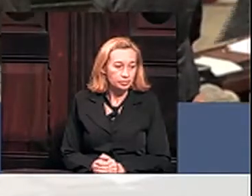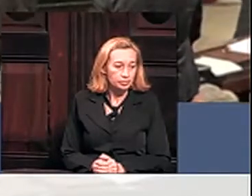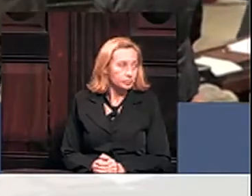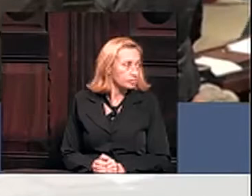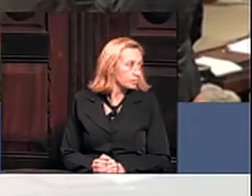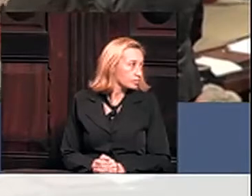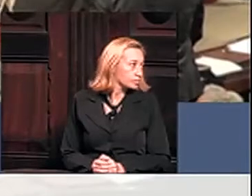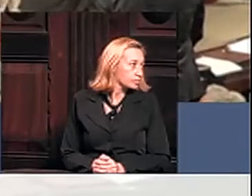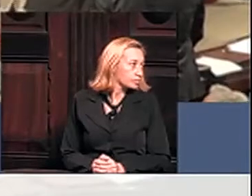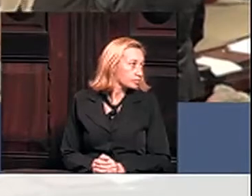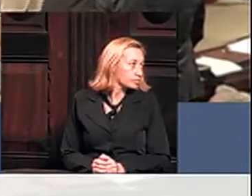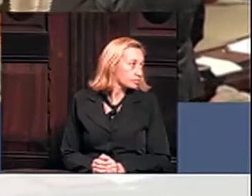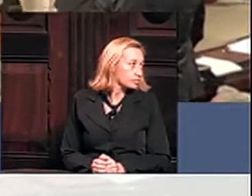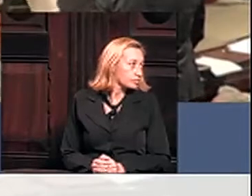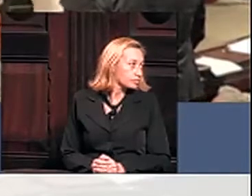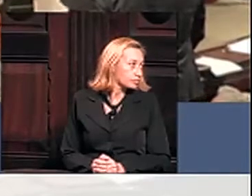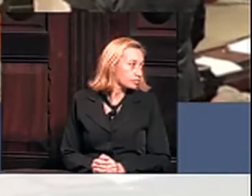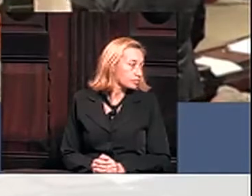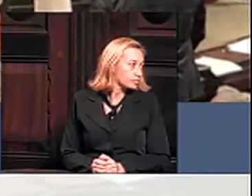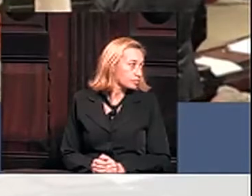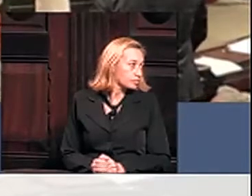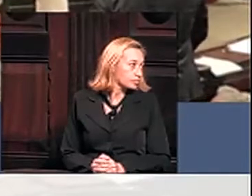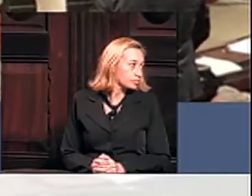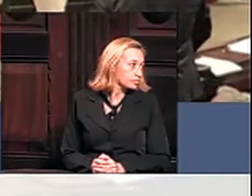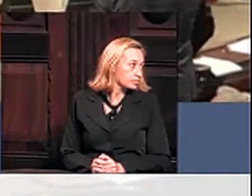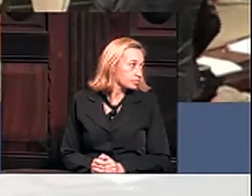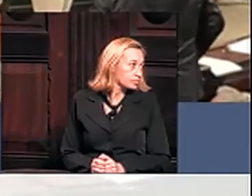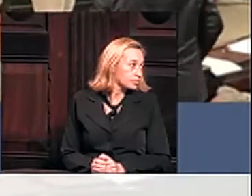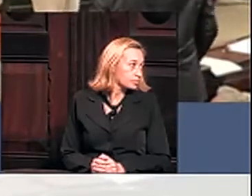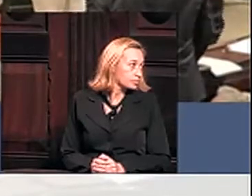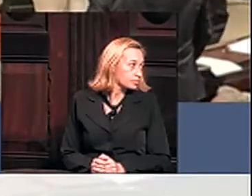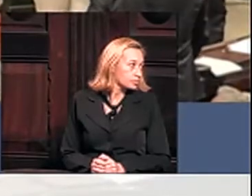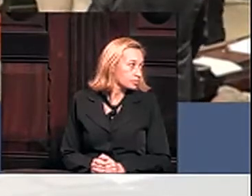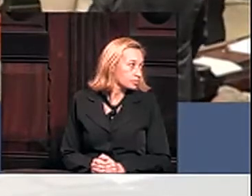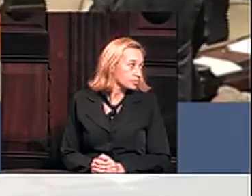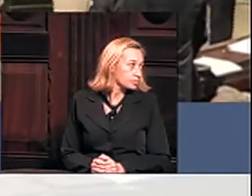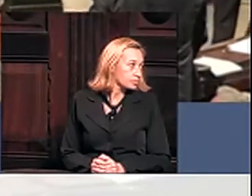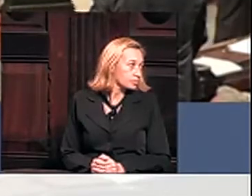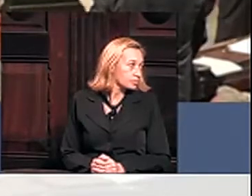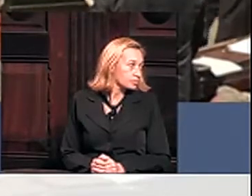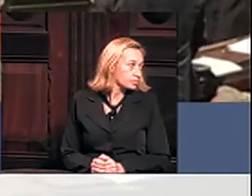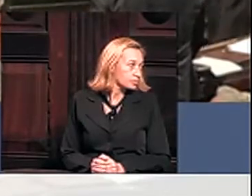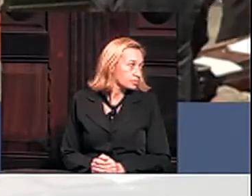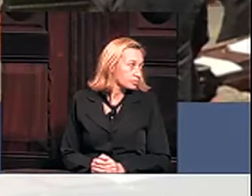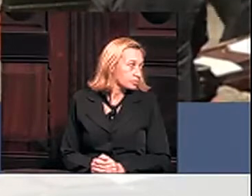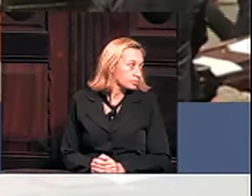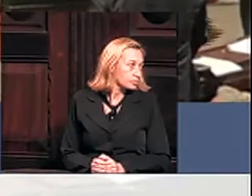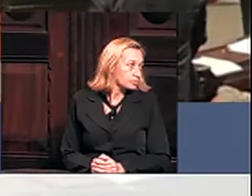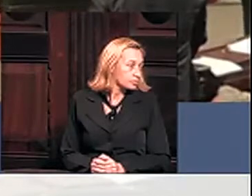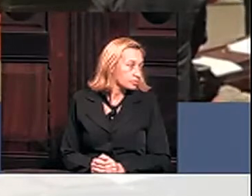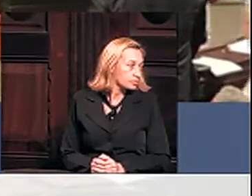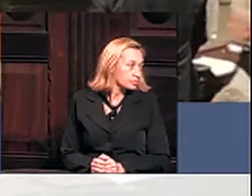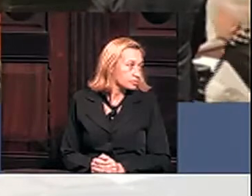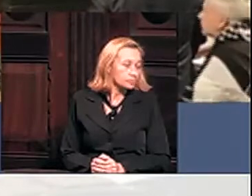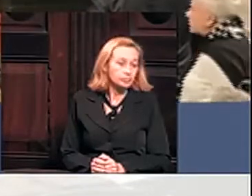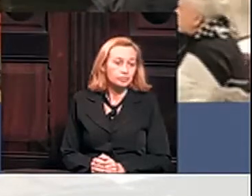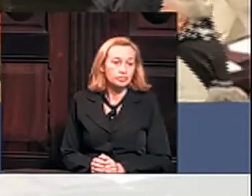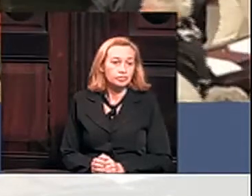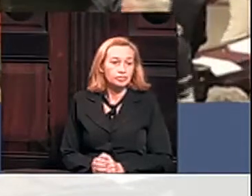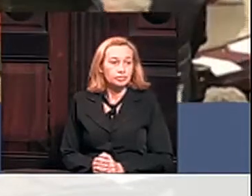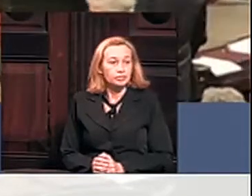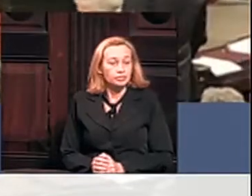Não, não, tem que respeitar o presidente, porque ele já reclamou que a gente atropelou aqui o acordado do